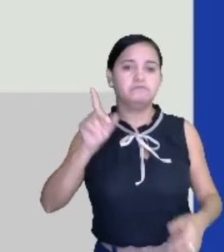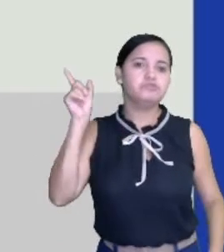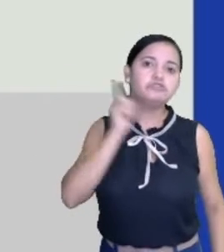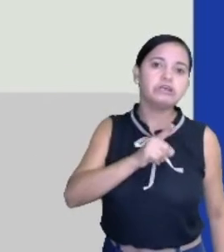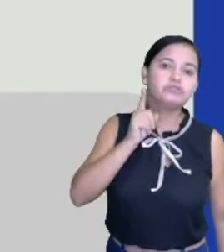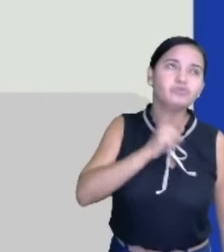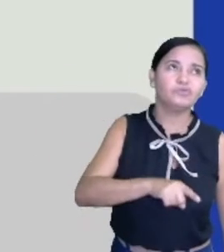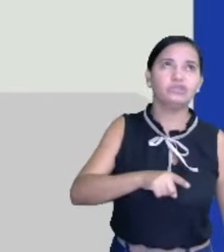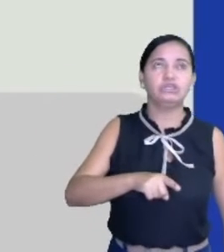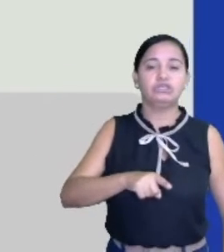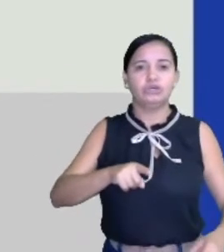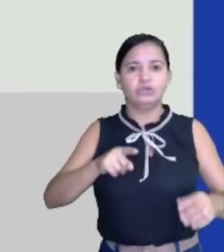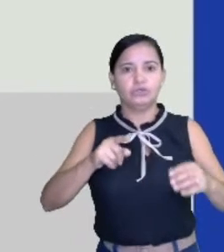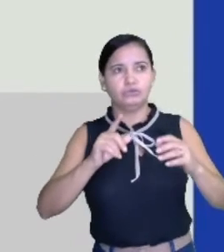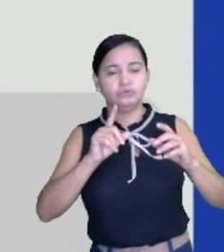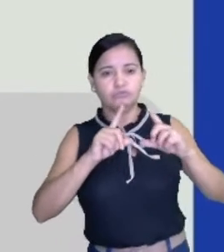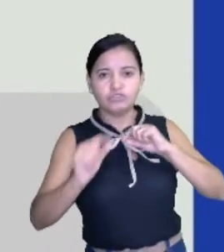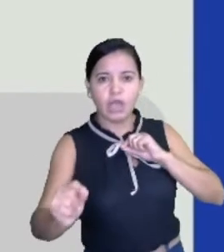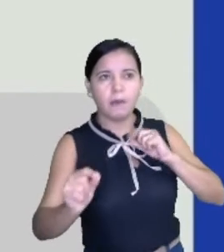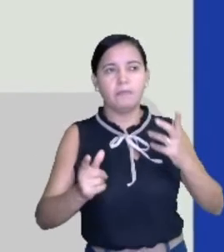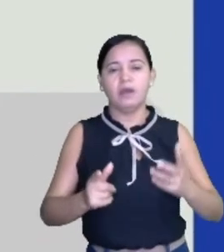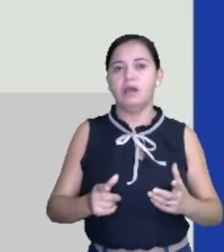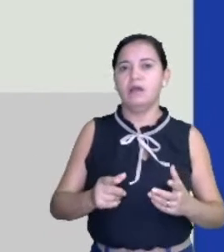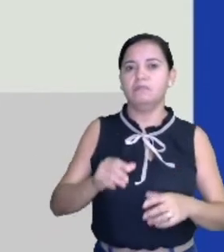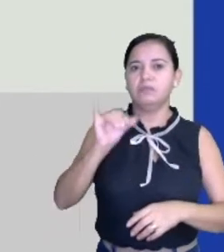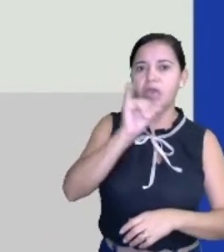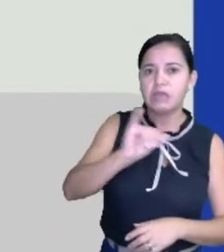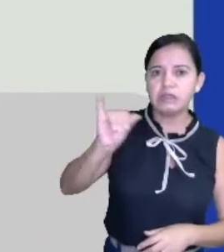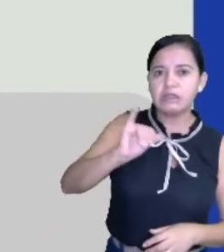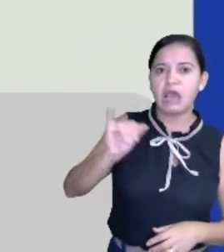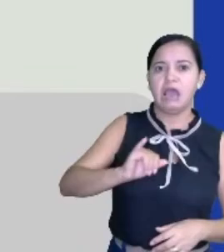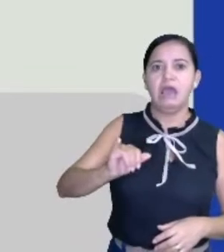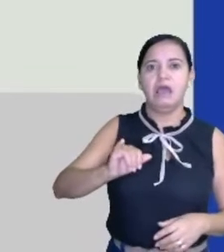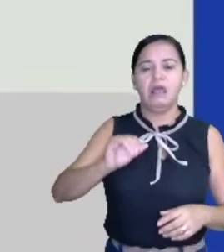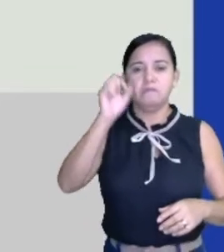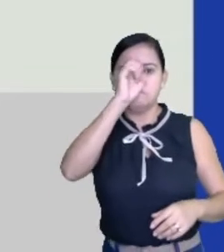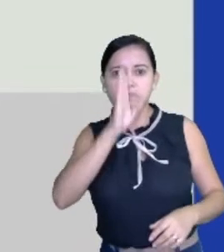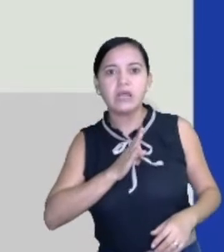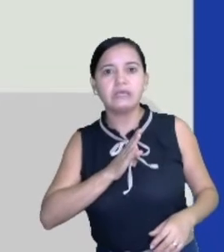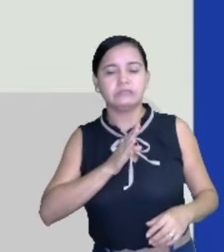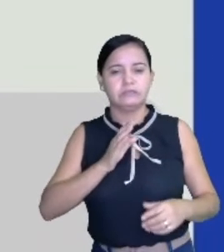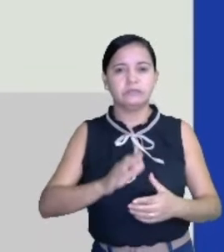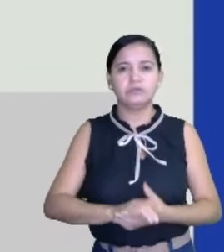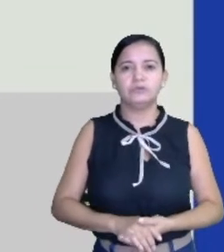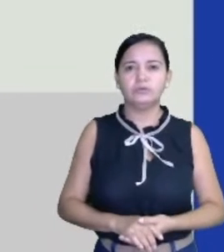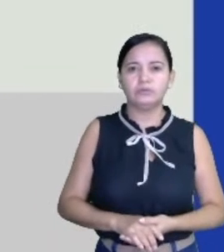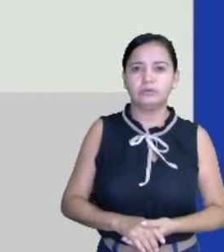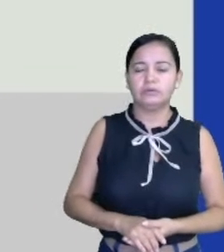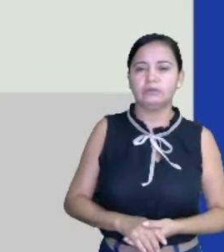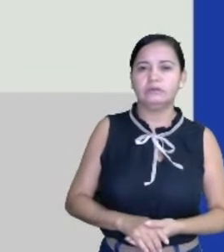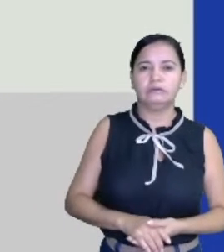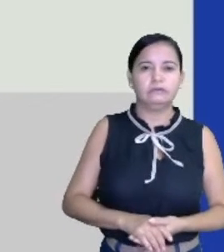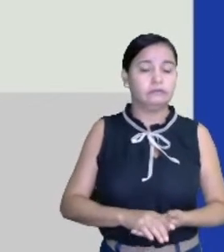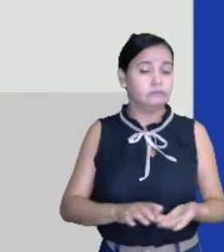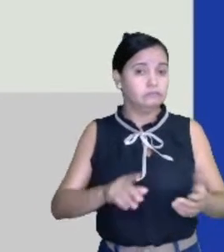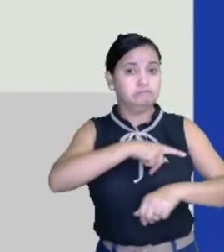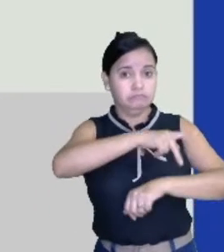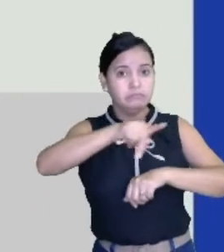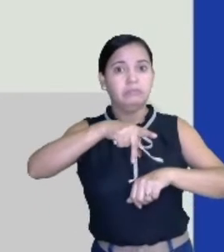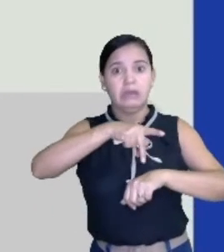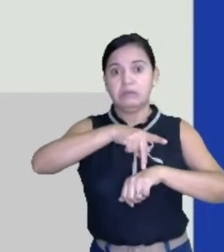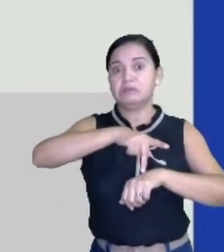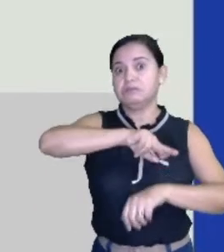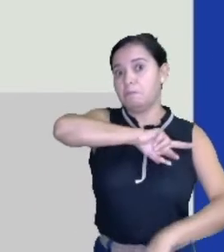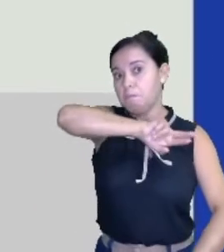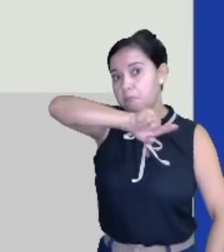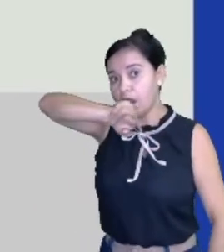Estados Unidos, Japão, Itália, o próprio Brasil está ali, se vocês tiveram cuidado de observar a antiga União Soviética, tá? Esse período